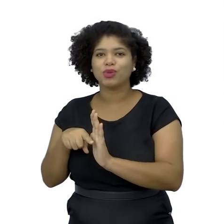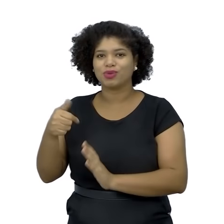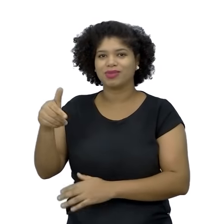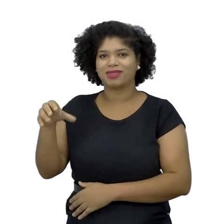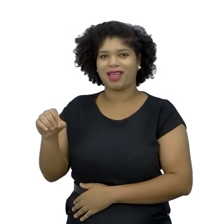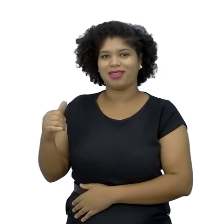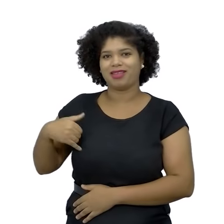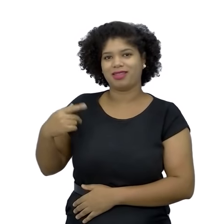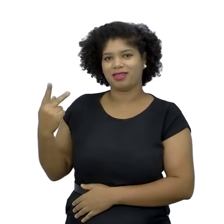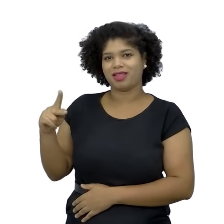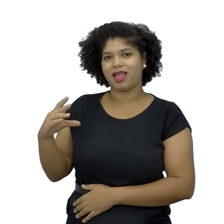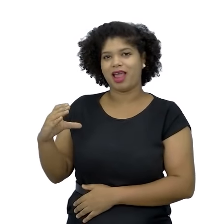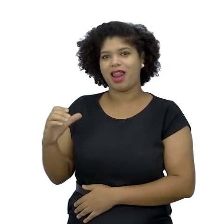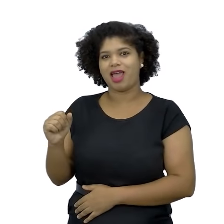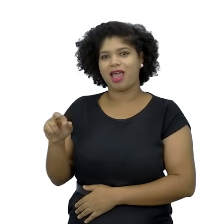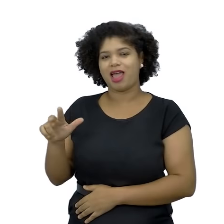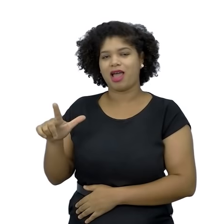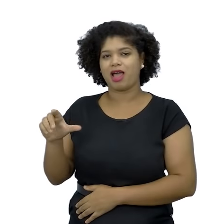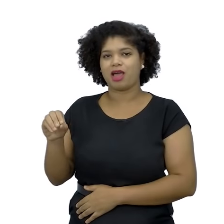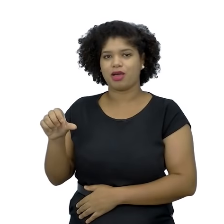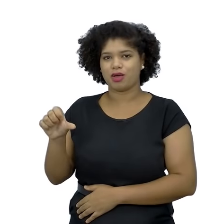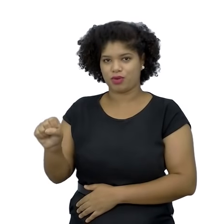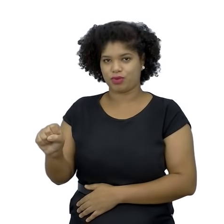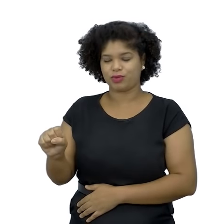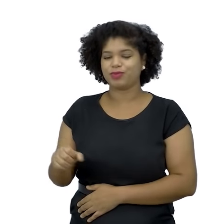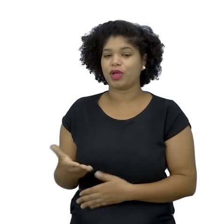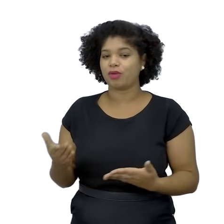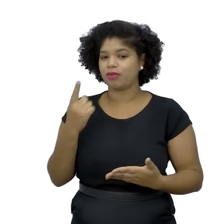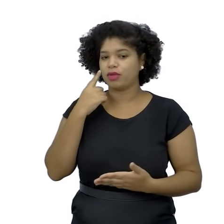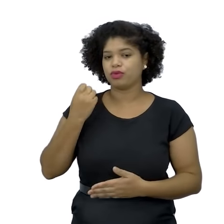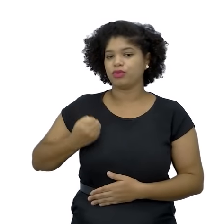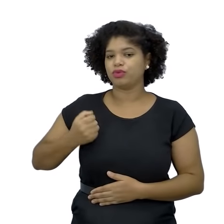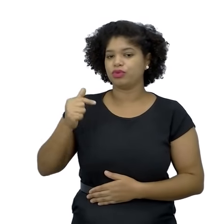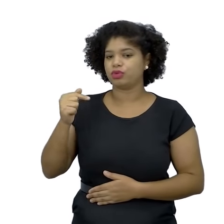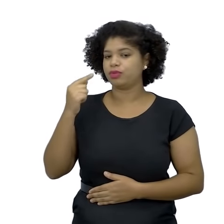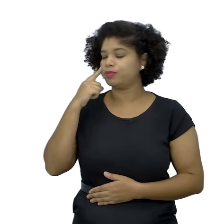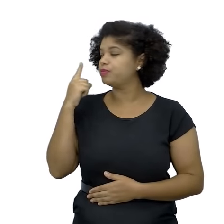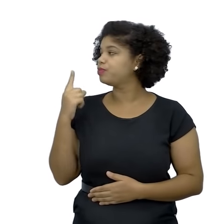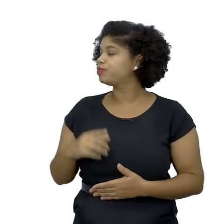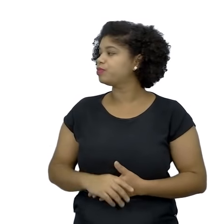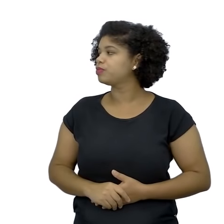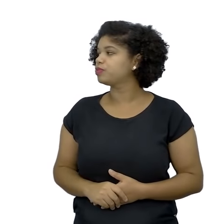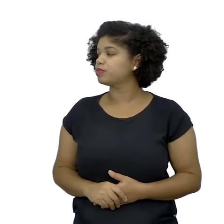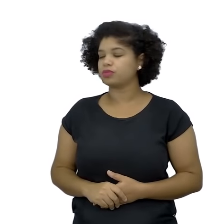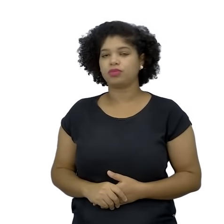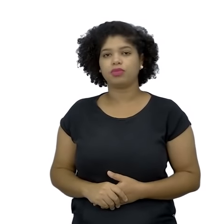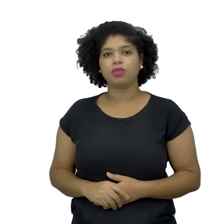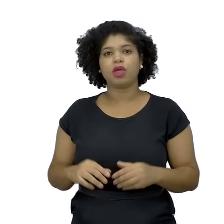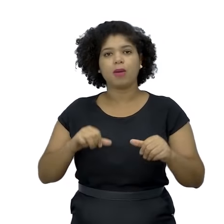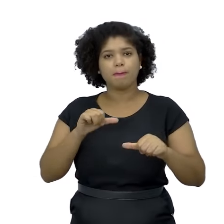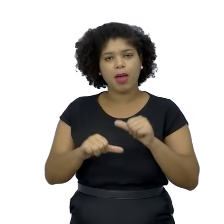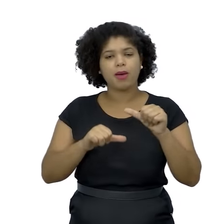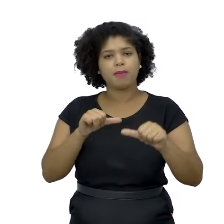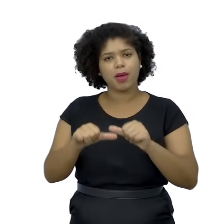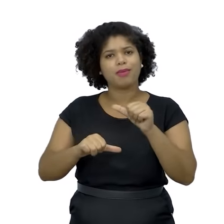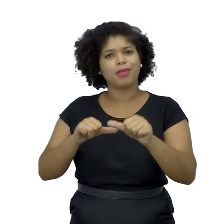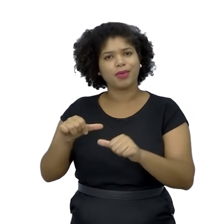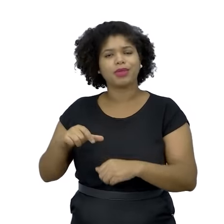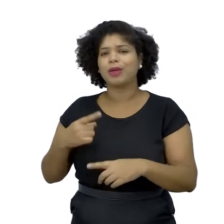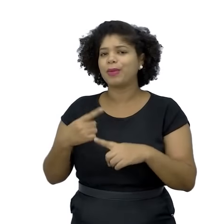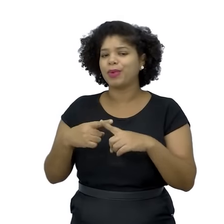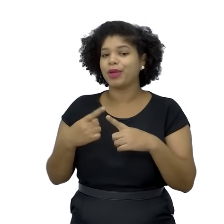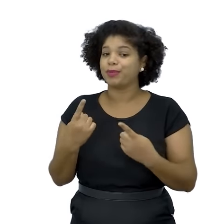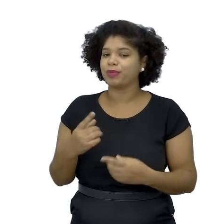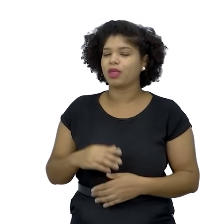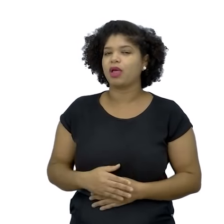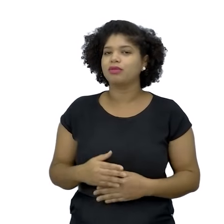problema 7, né, há uma sucessão aqui de transformações. Na primeira partida, há um ganho